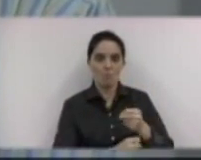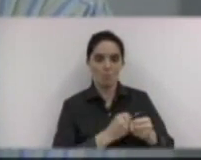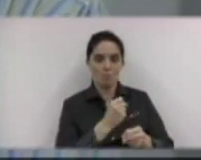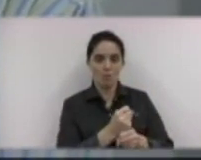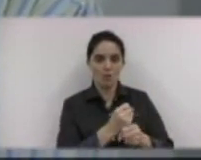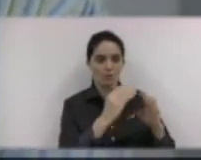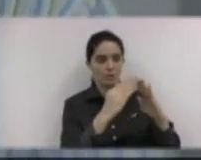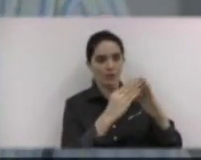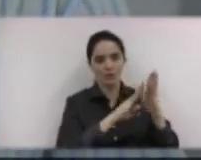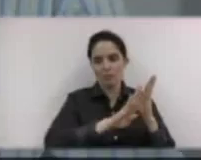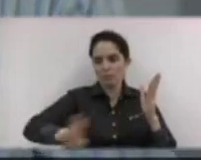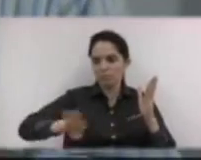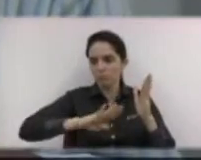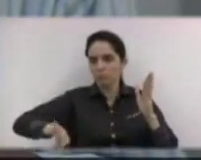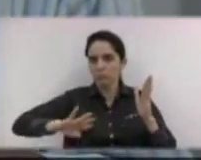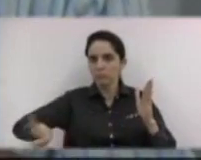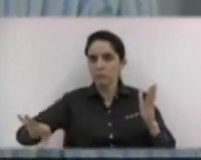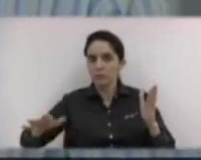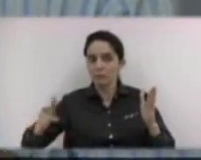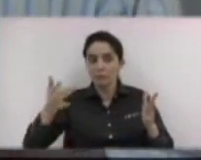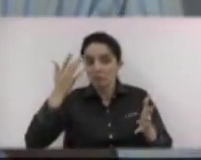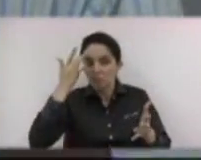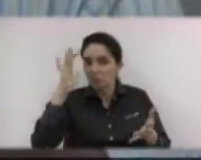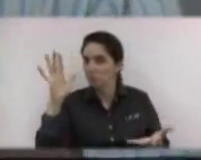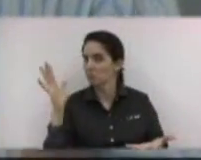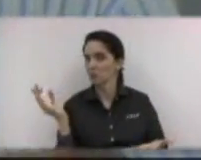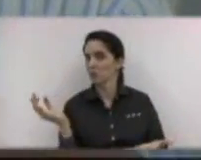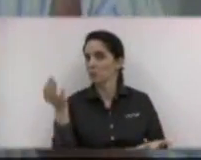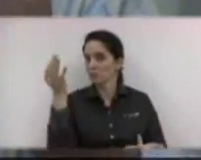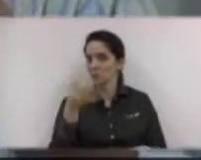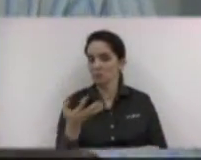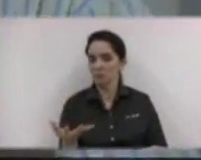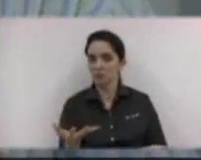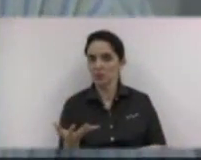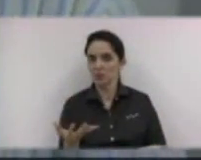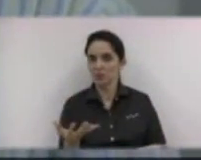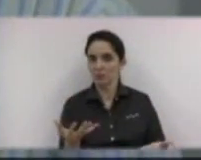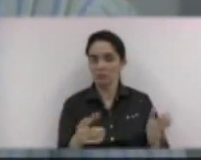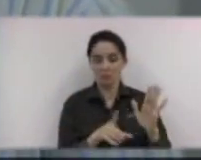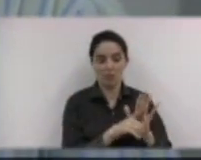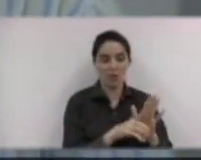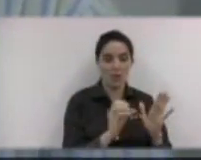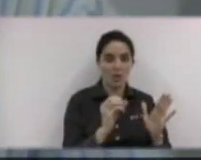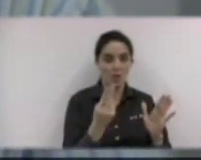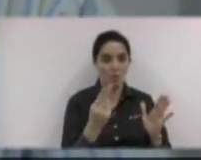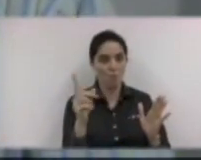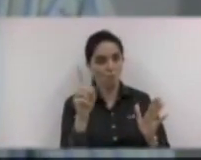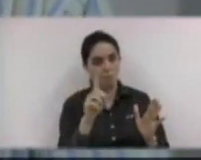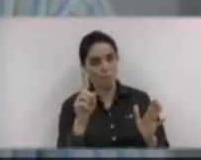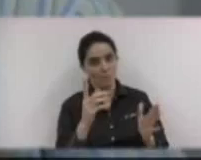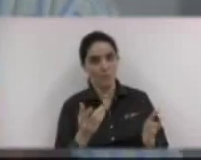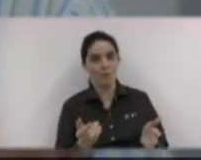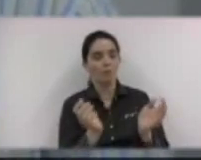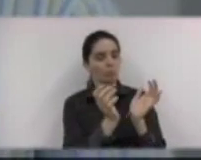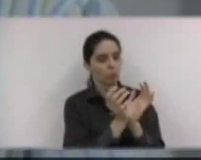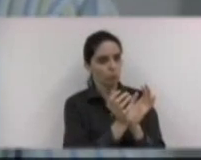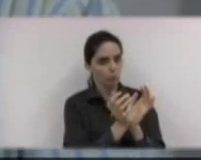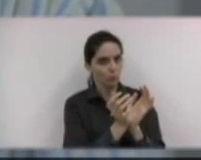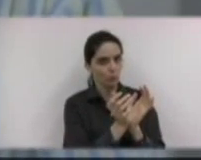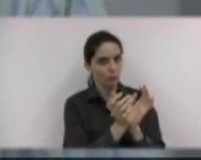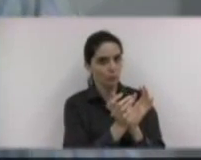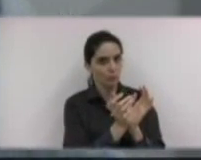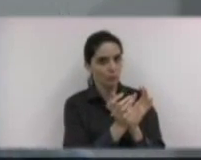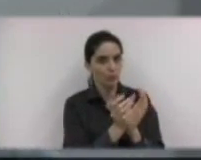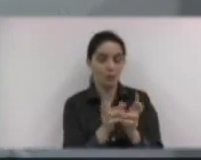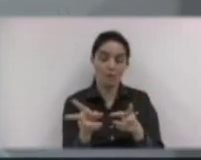casas lá. Então, realmente, nós não sabemos ao certo se está ou não na lei. Essa é a razão da comissão. A comissão que vai ouvir